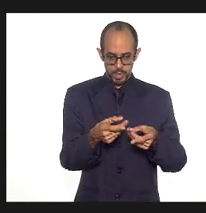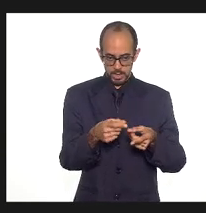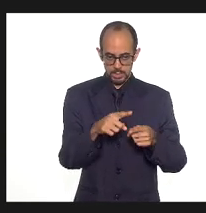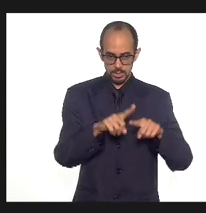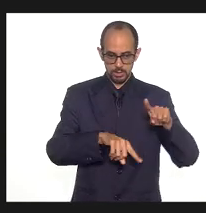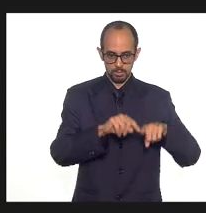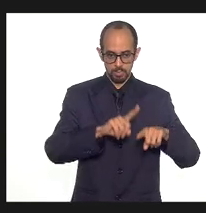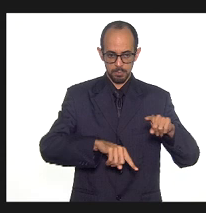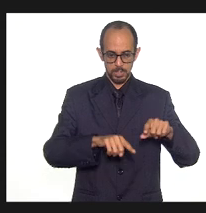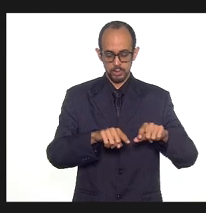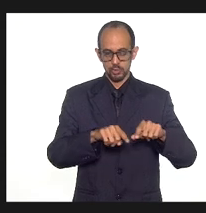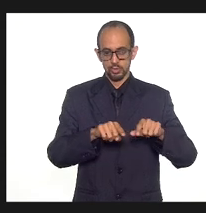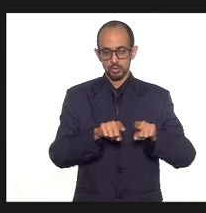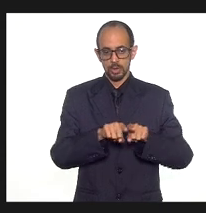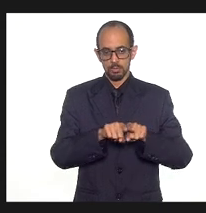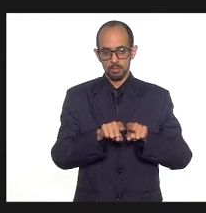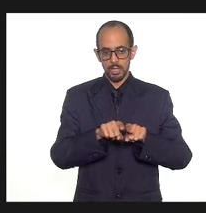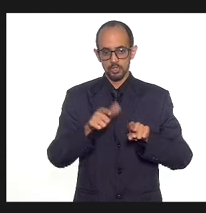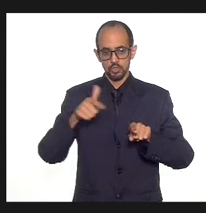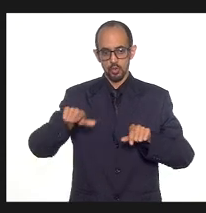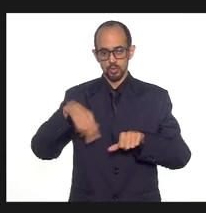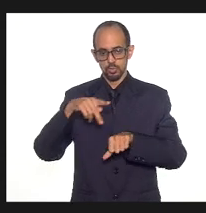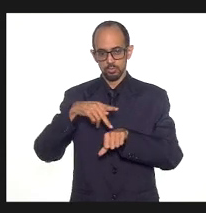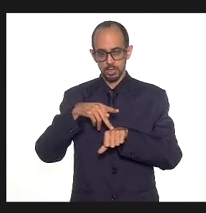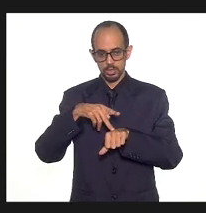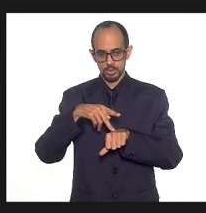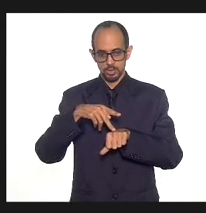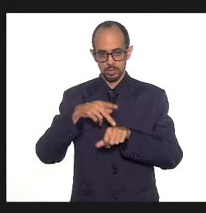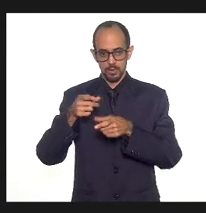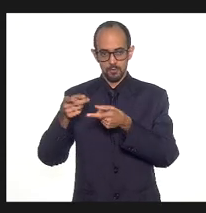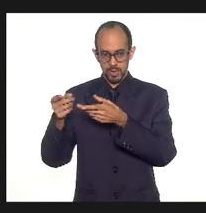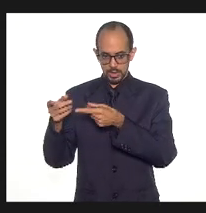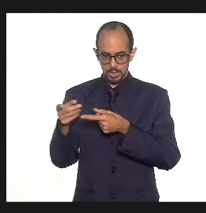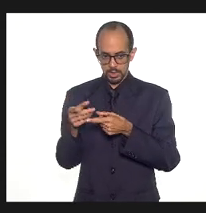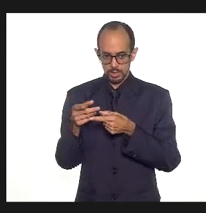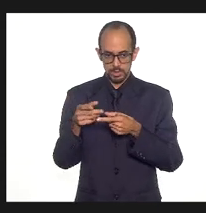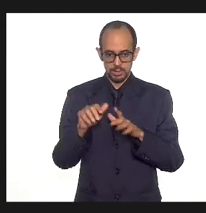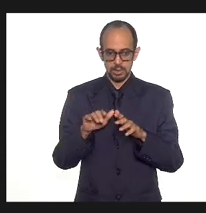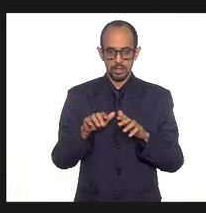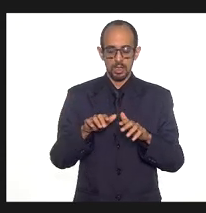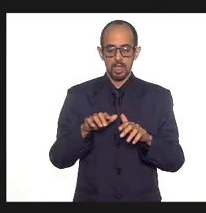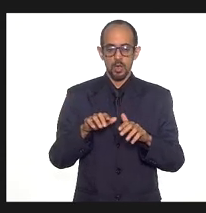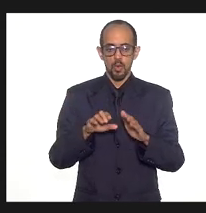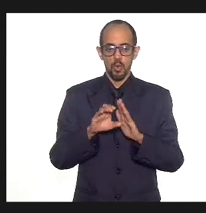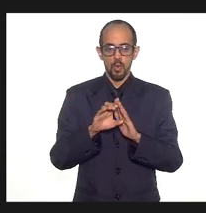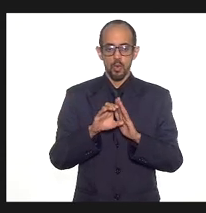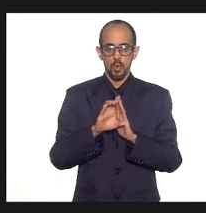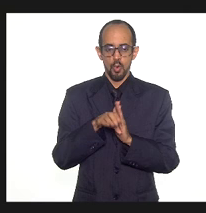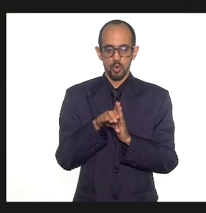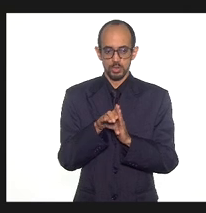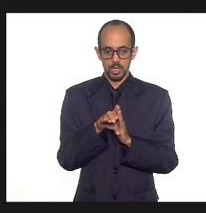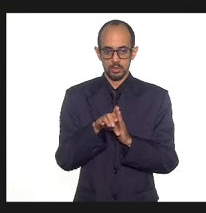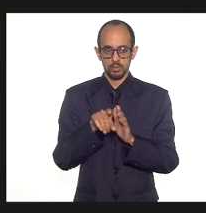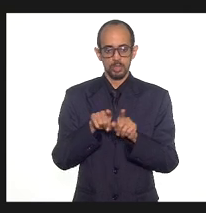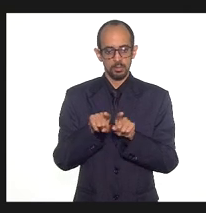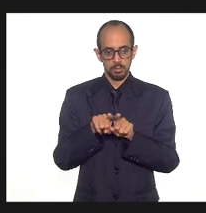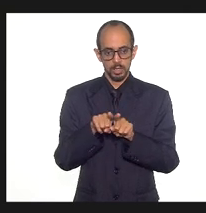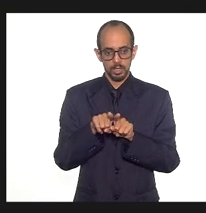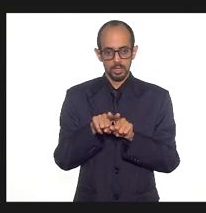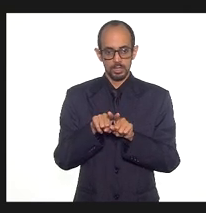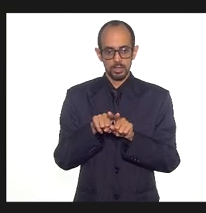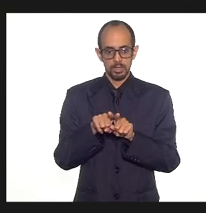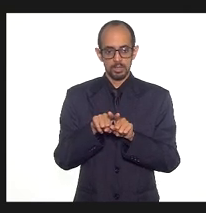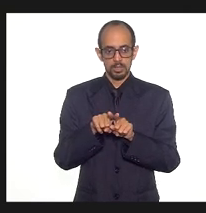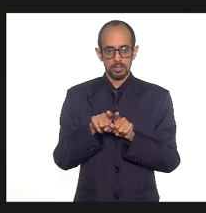inclusive, exportadoras, né? Lembrando que o conceito de competitividade, ele passa por ganhar licitações, né? Por ser vencedor de licitações e por